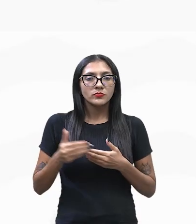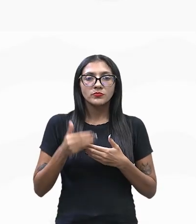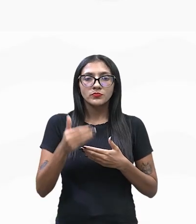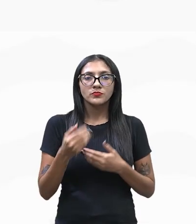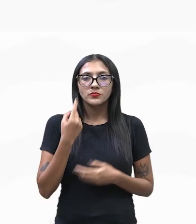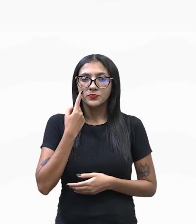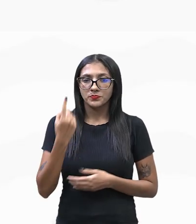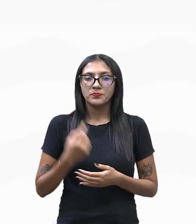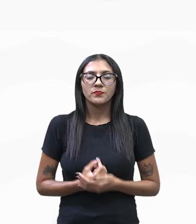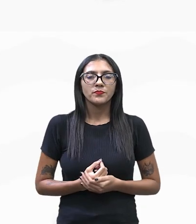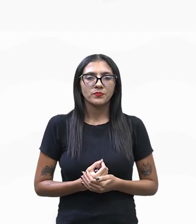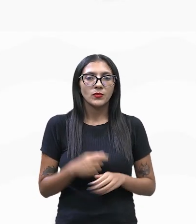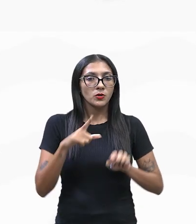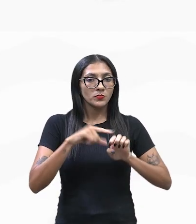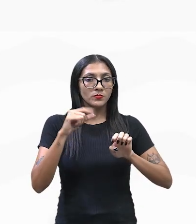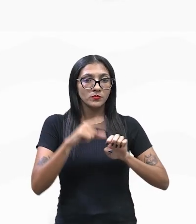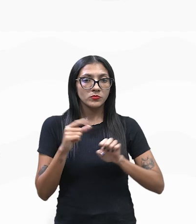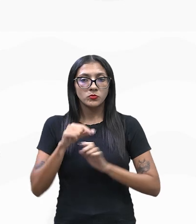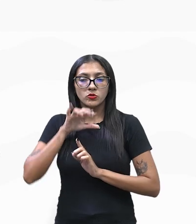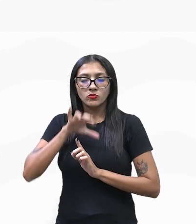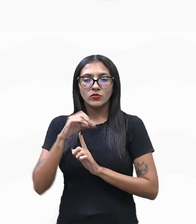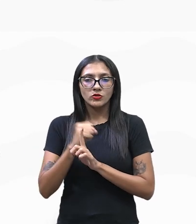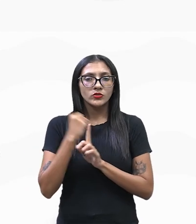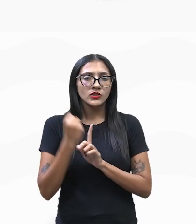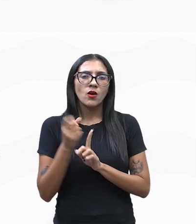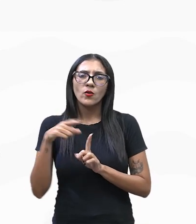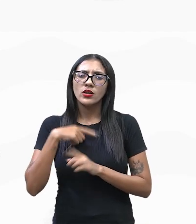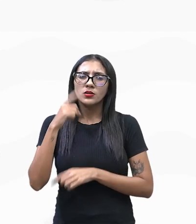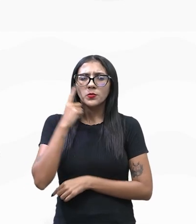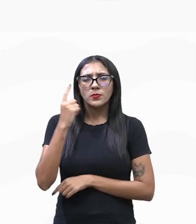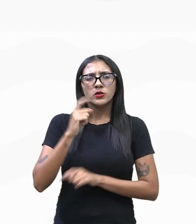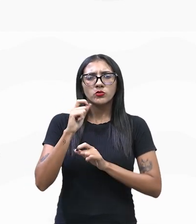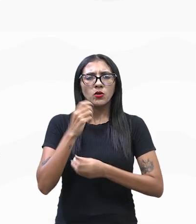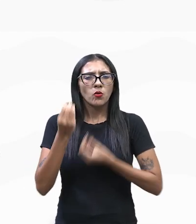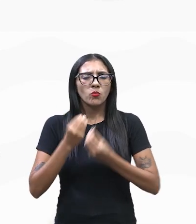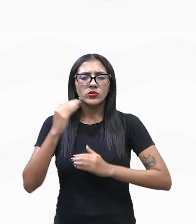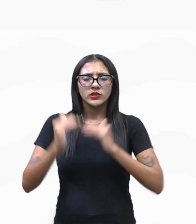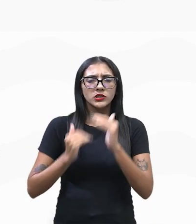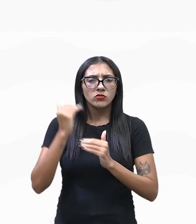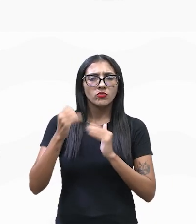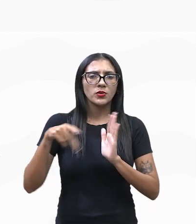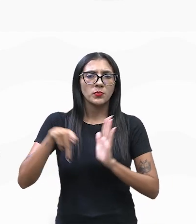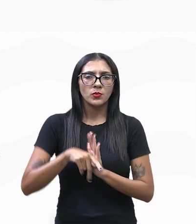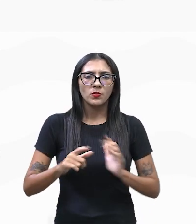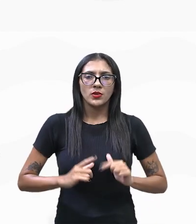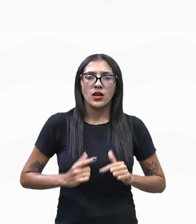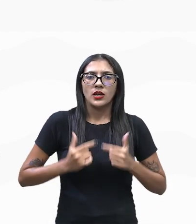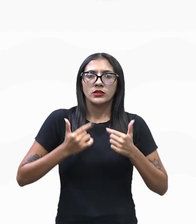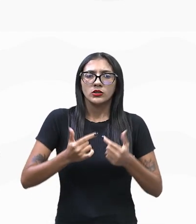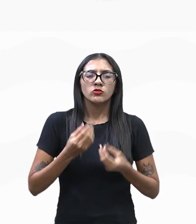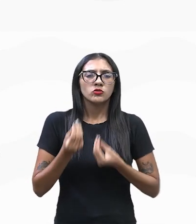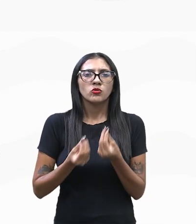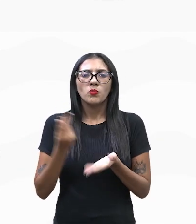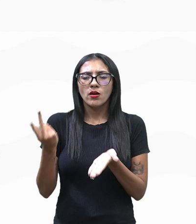O empreendedorismo social, ele busca pensar em desenvolver ações